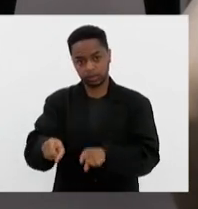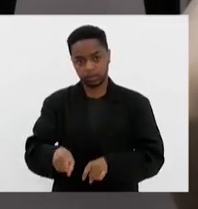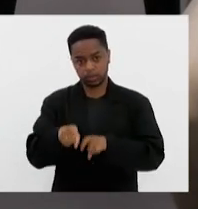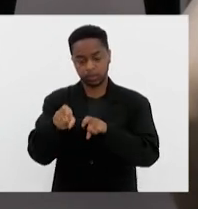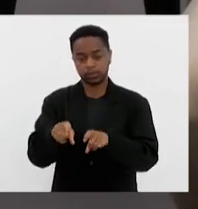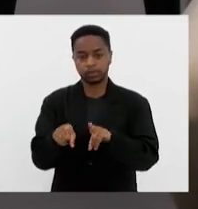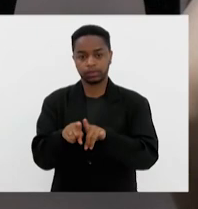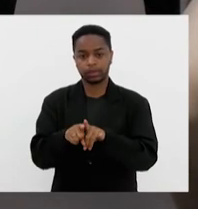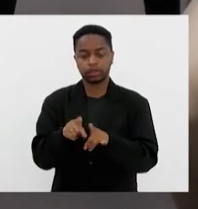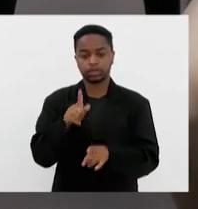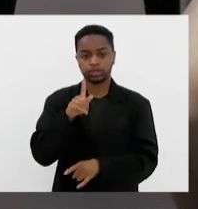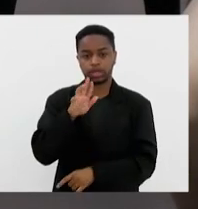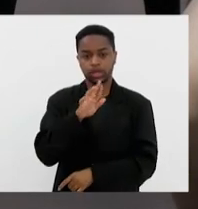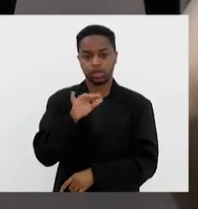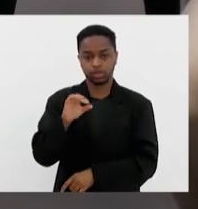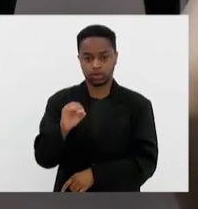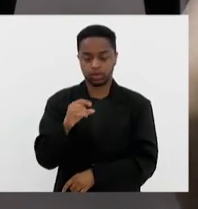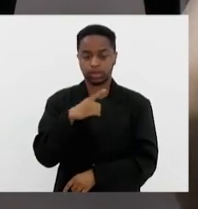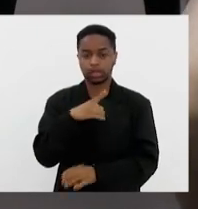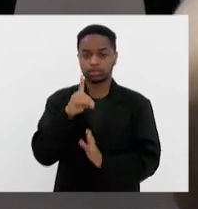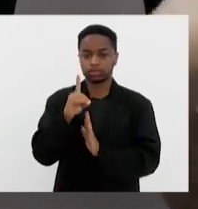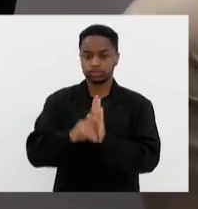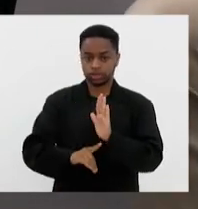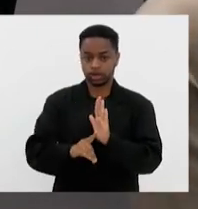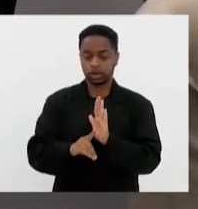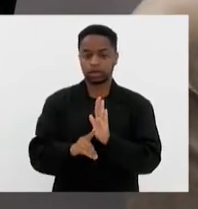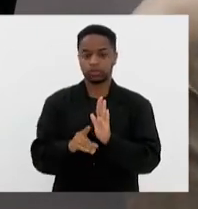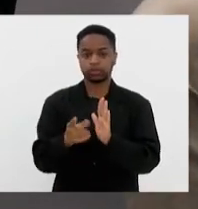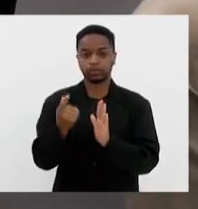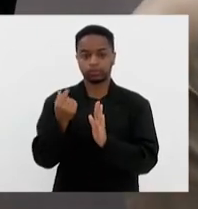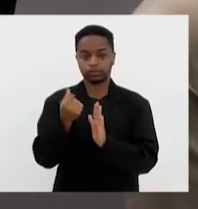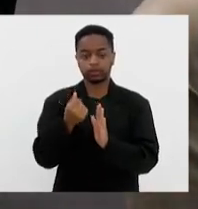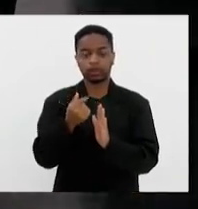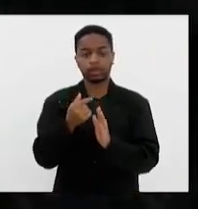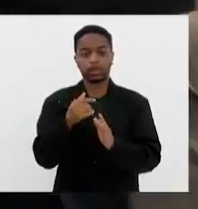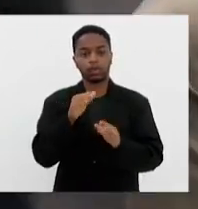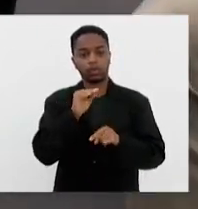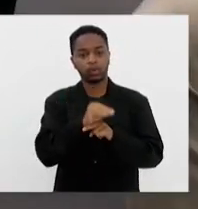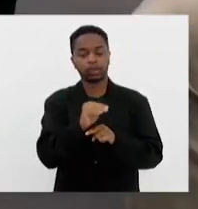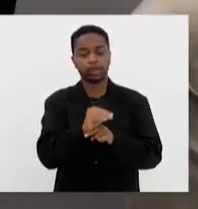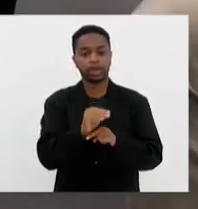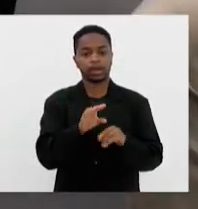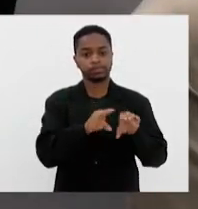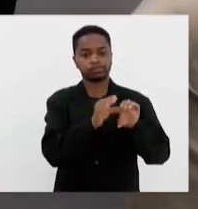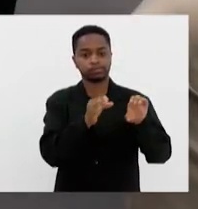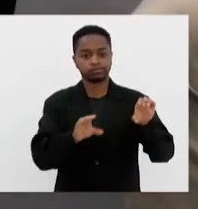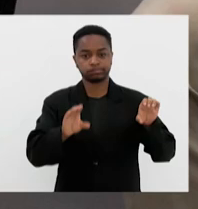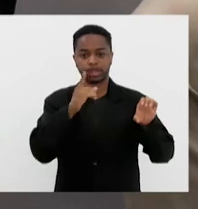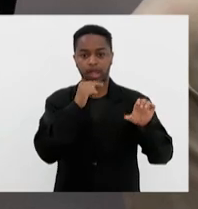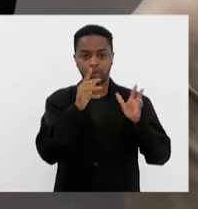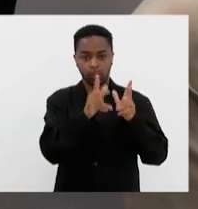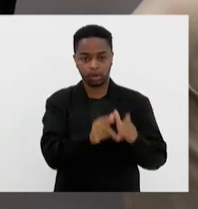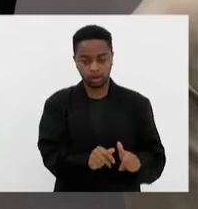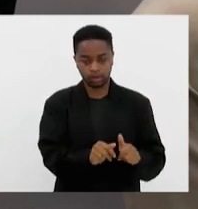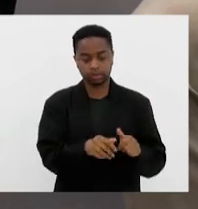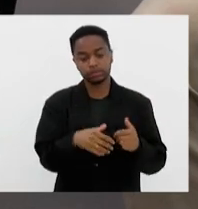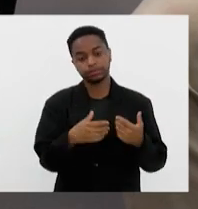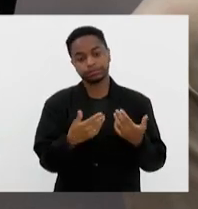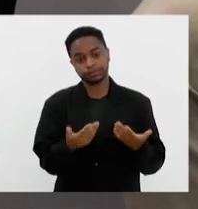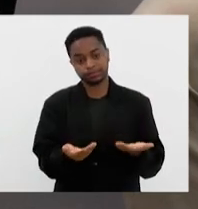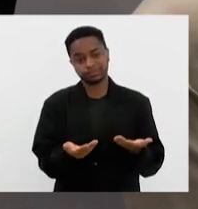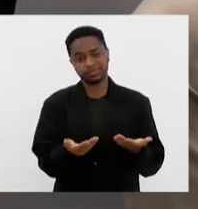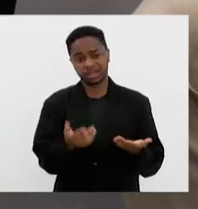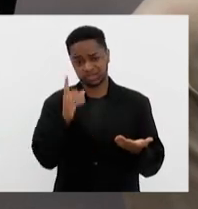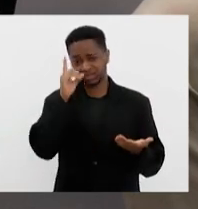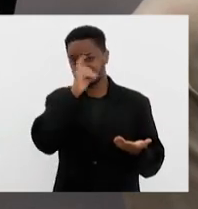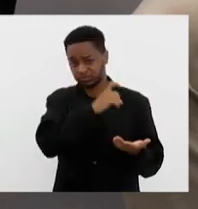AGRIO ter direito a recursos para tratar do saneamento básico, vai ser